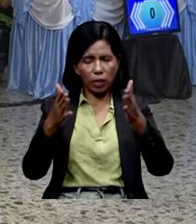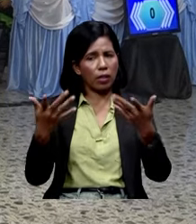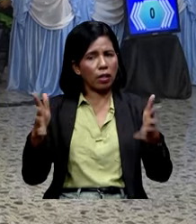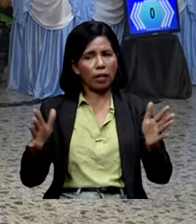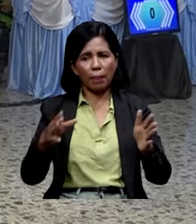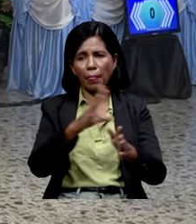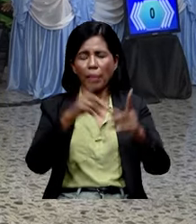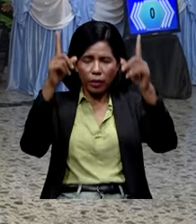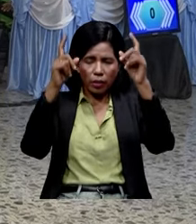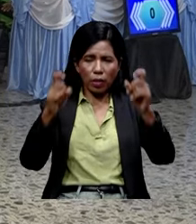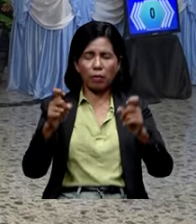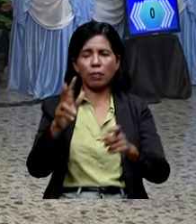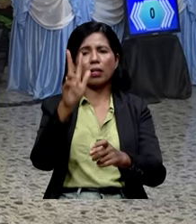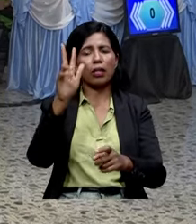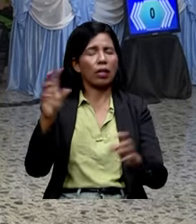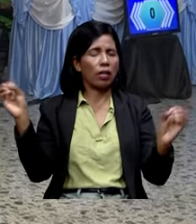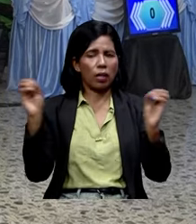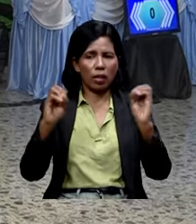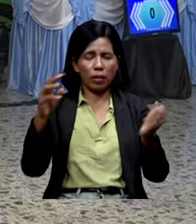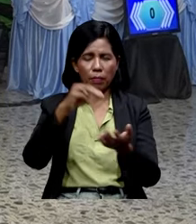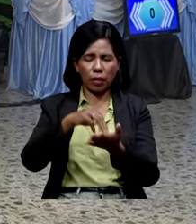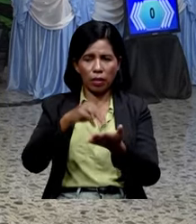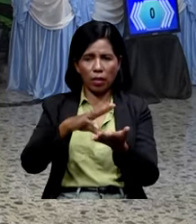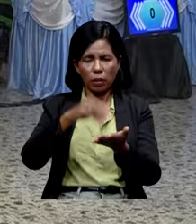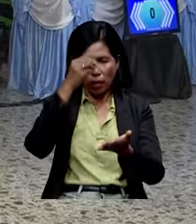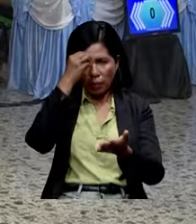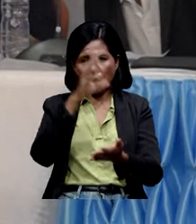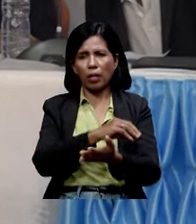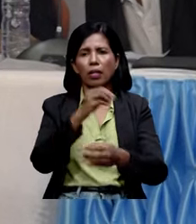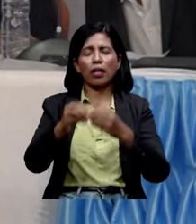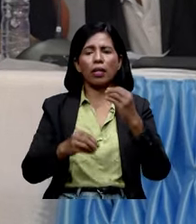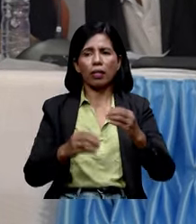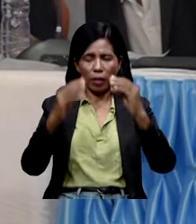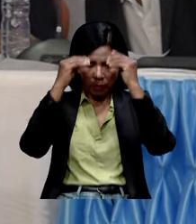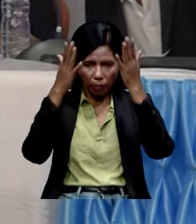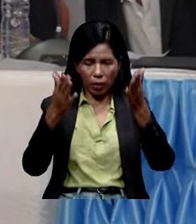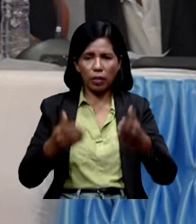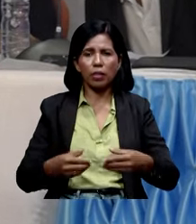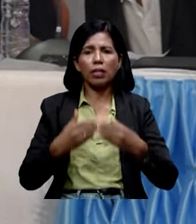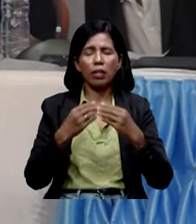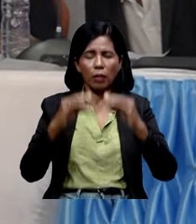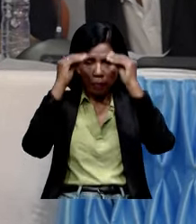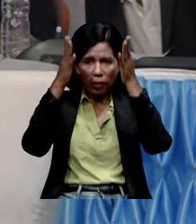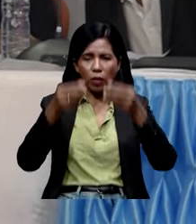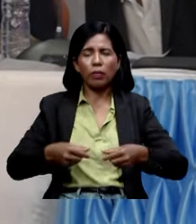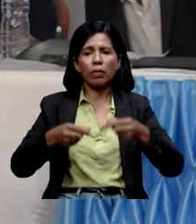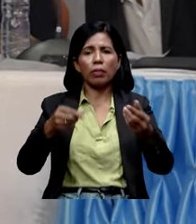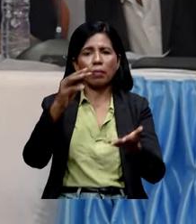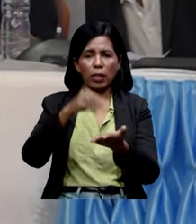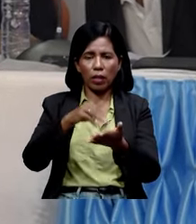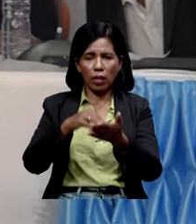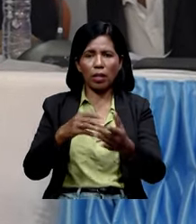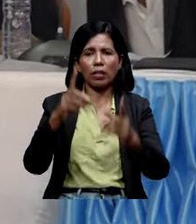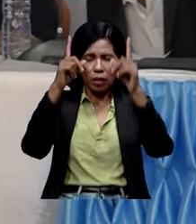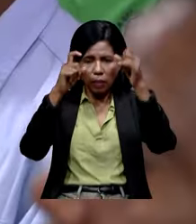na lais exame segundo período, la ia matéria ensino aprendizagem, obrigado professor Cira, foi fale matéria primeiro período,